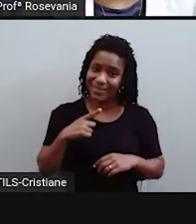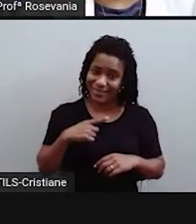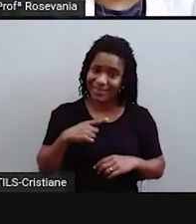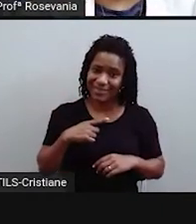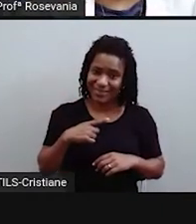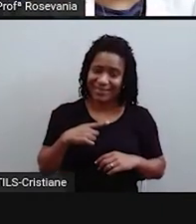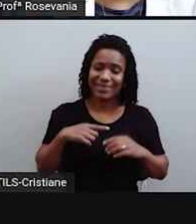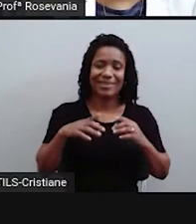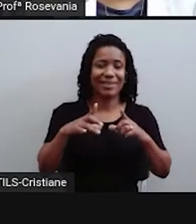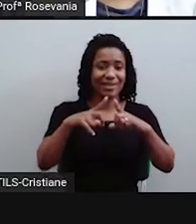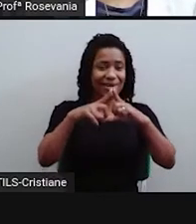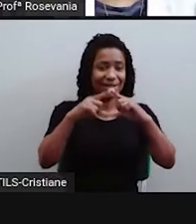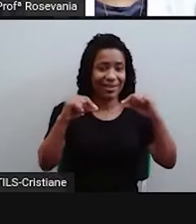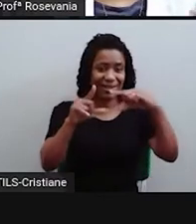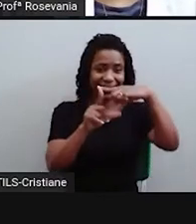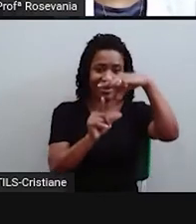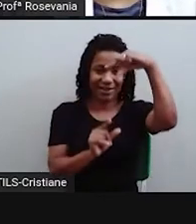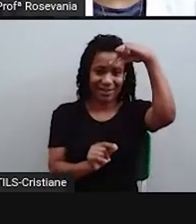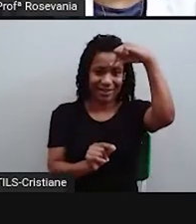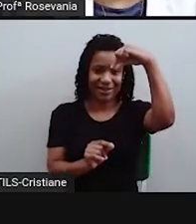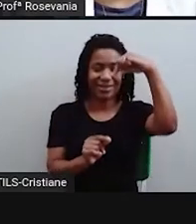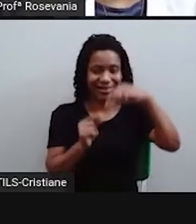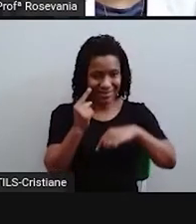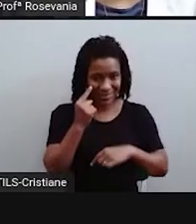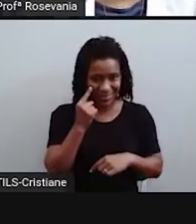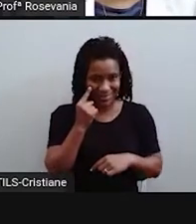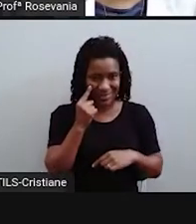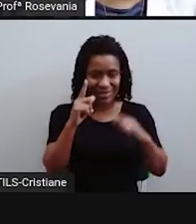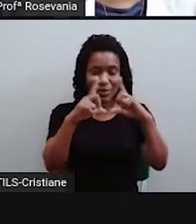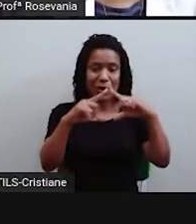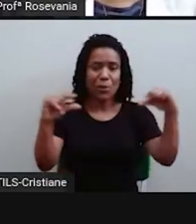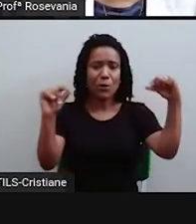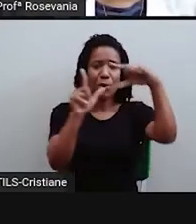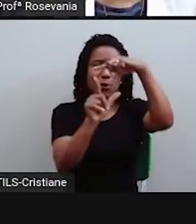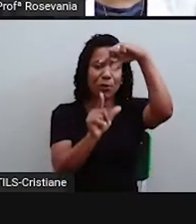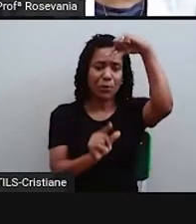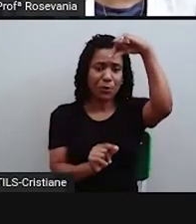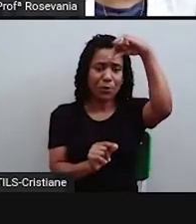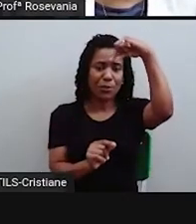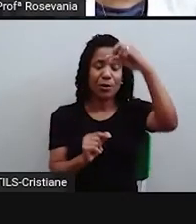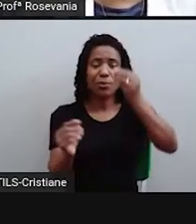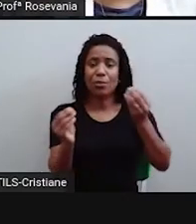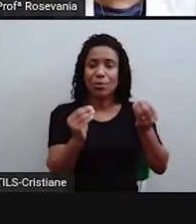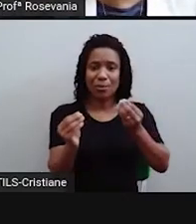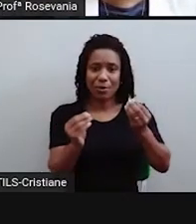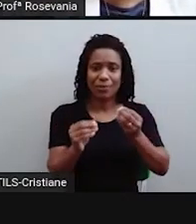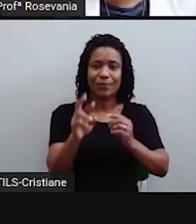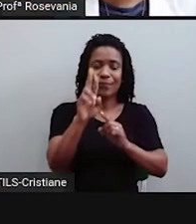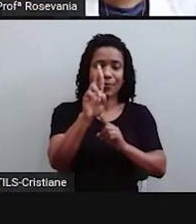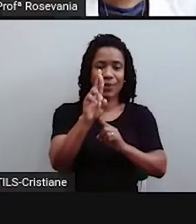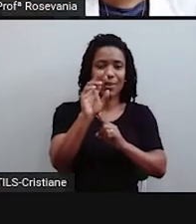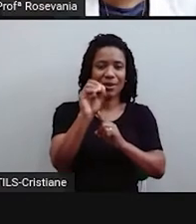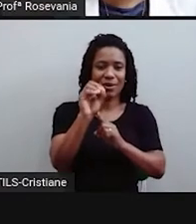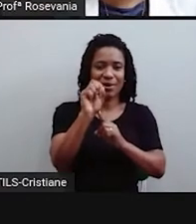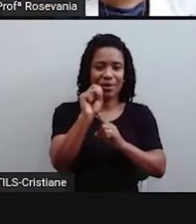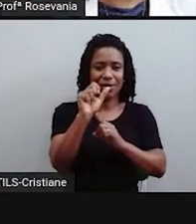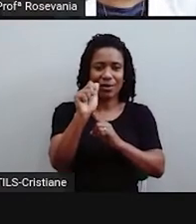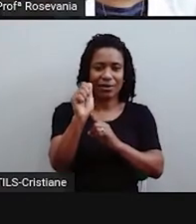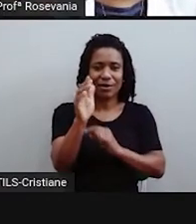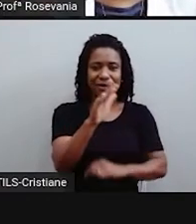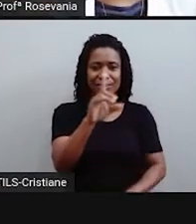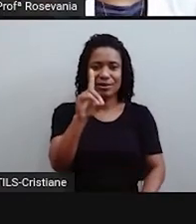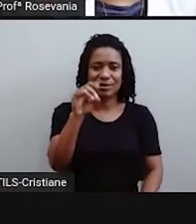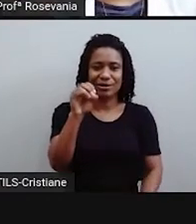é bastante simples, assim, de ser feita. É claro que a gente precisa entender, né, ela do ponto